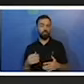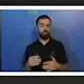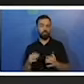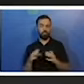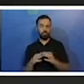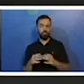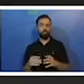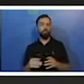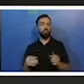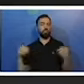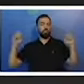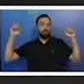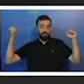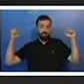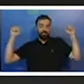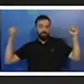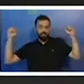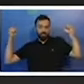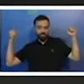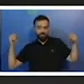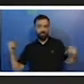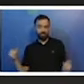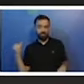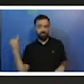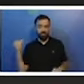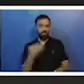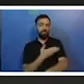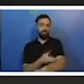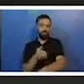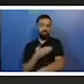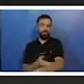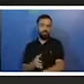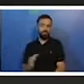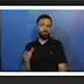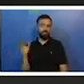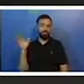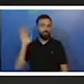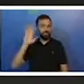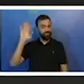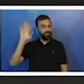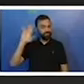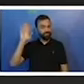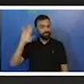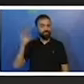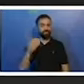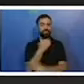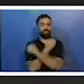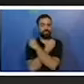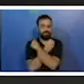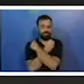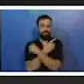e Praticando atividades físicas certo é isso aí pessoal um abraço até mais